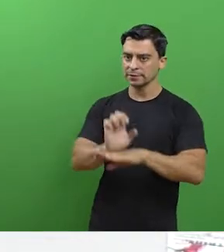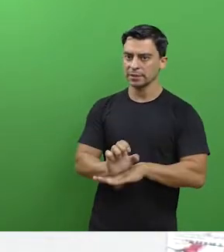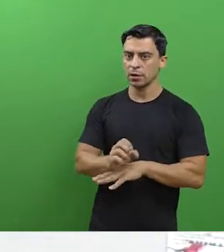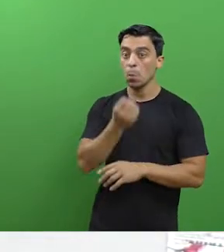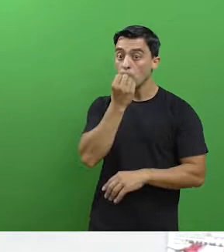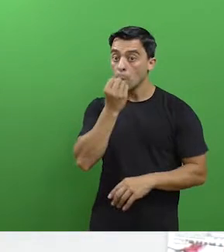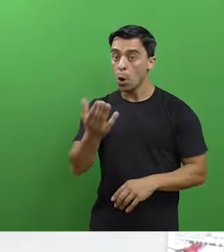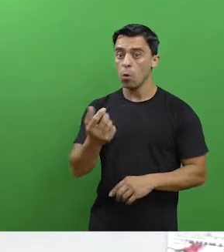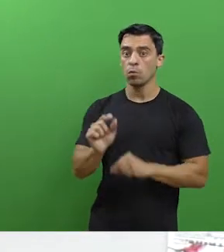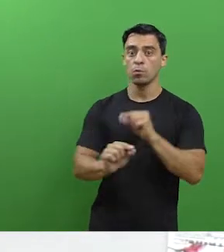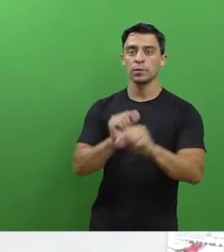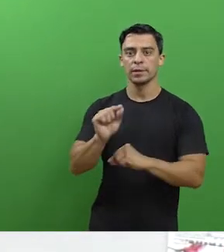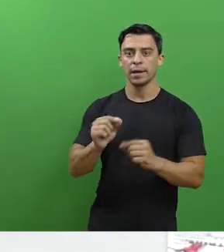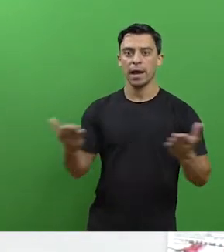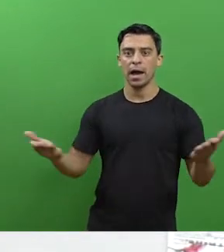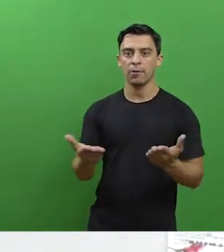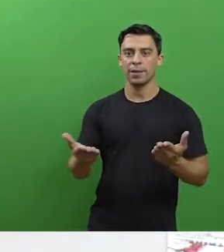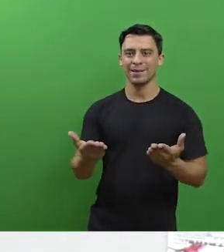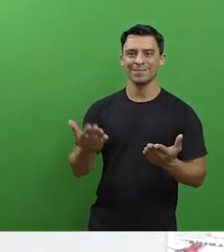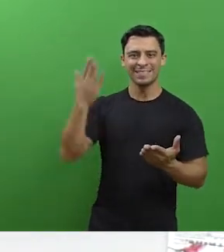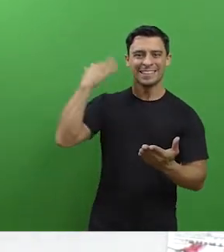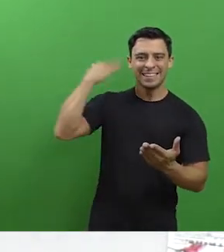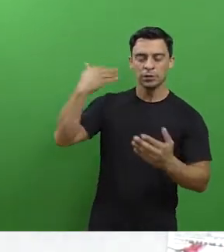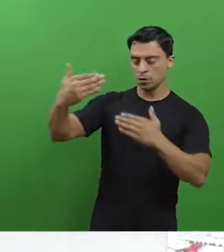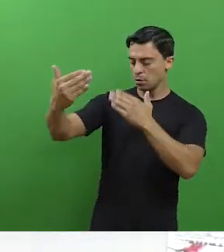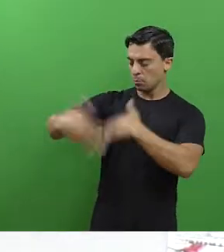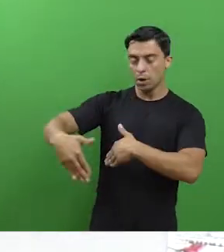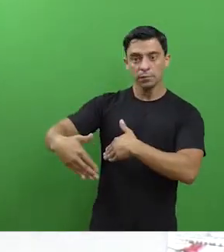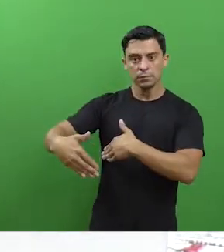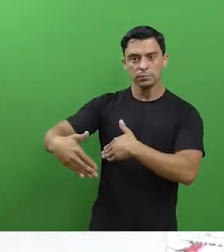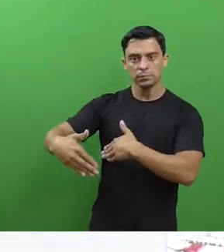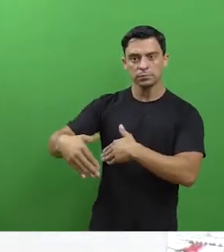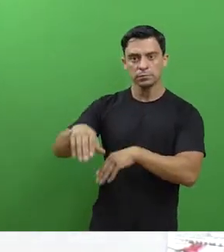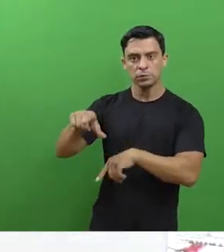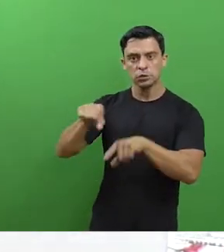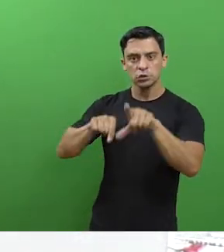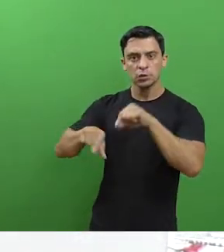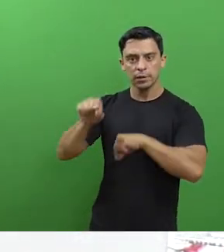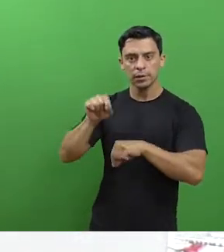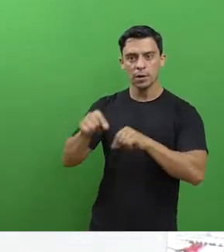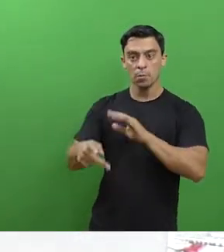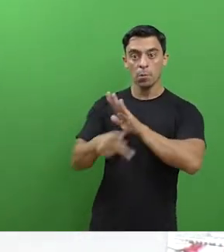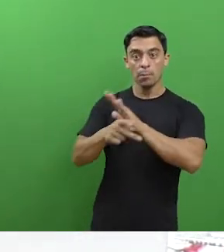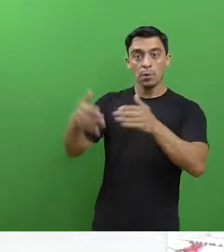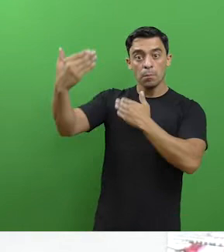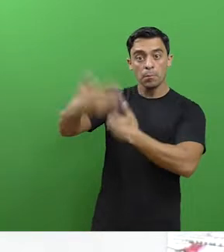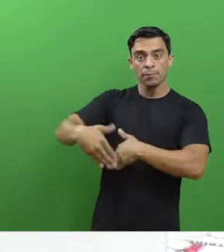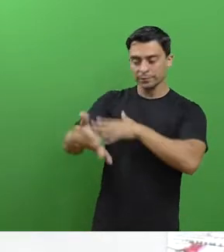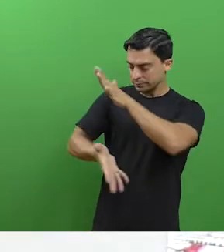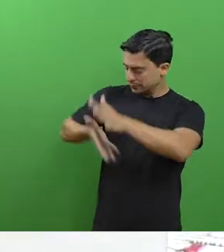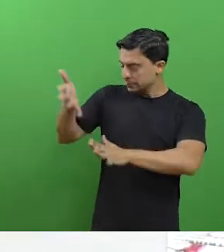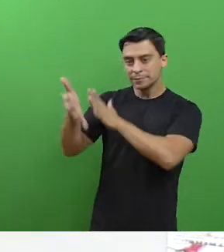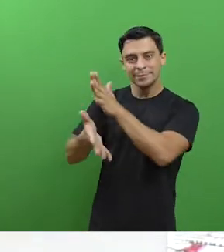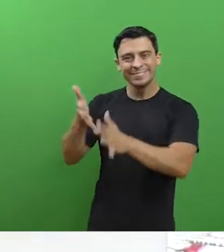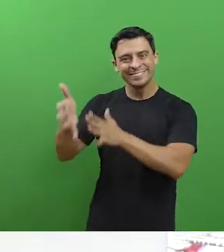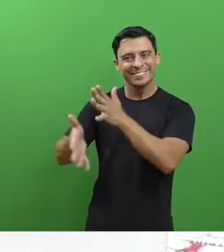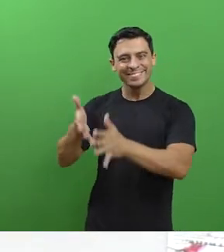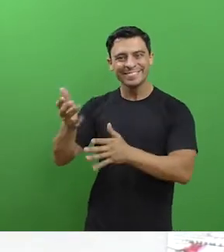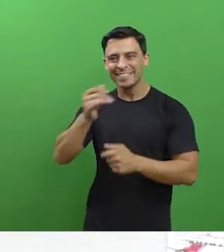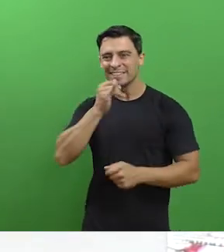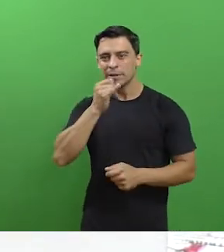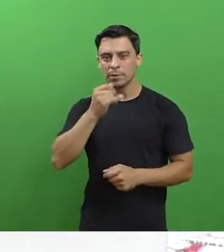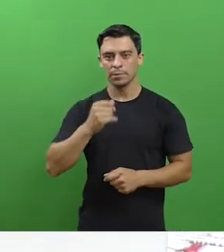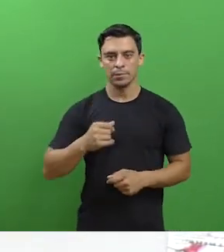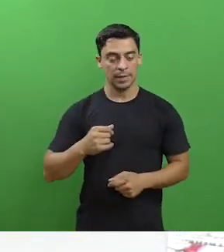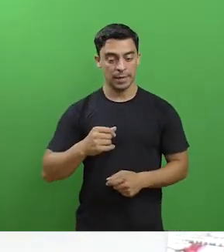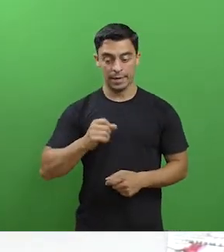teve a última prova seletiva foi feita em Libras. Olha! Isso foi bom porque daí, para você passar na prova, você